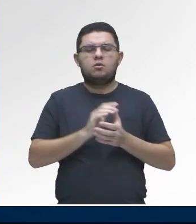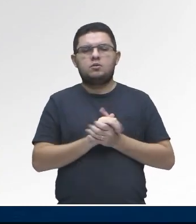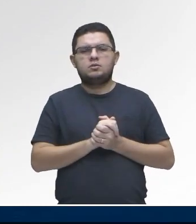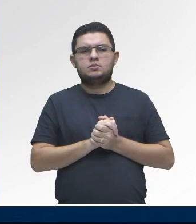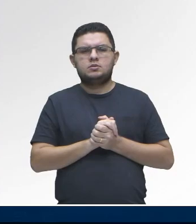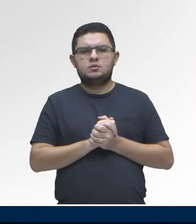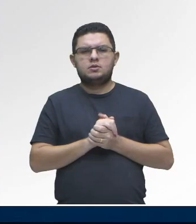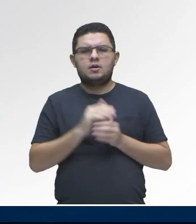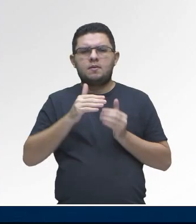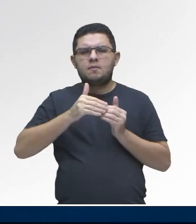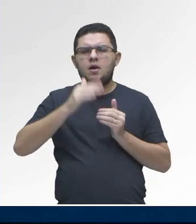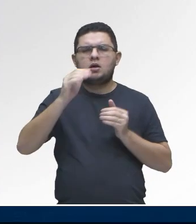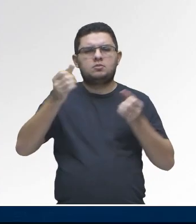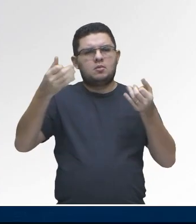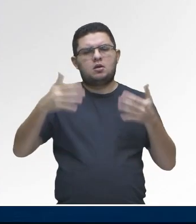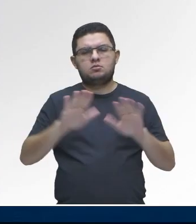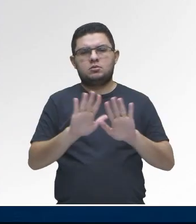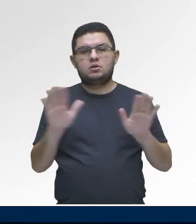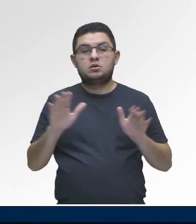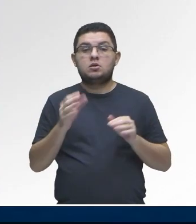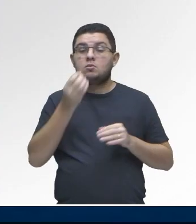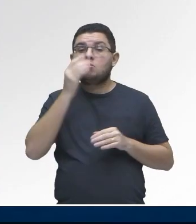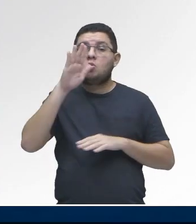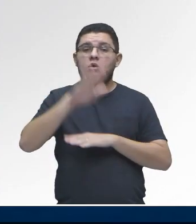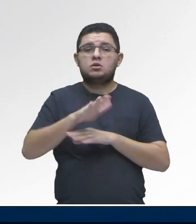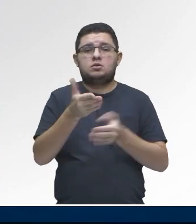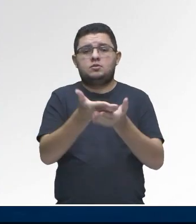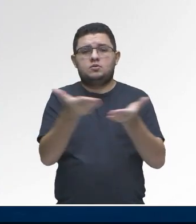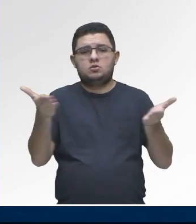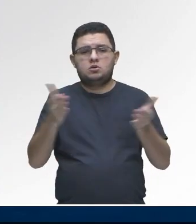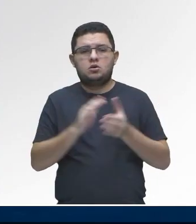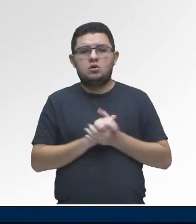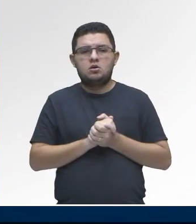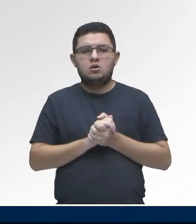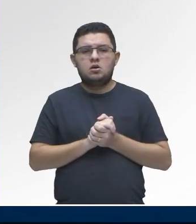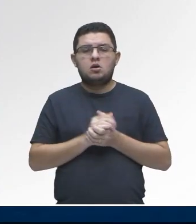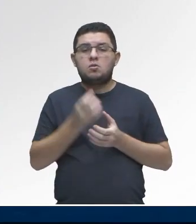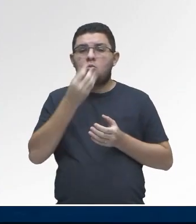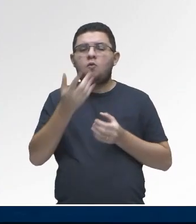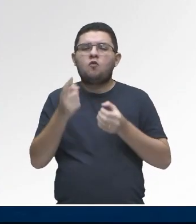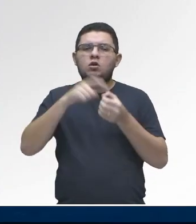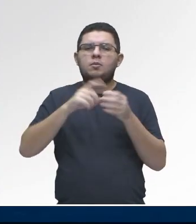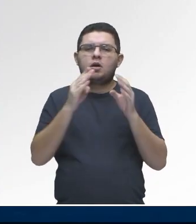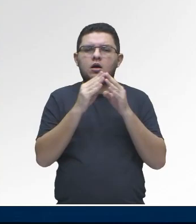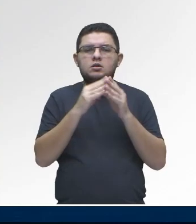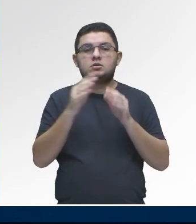né? Desejamos a todos aí uma boa tarde, um bom retorno às suas casas